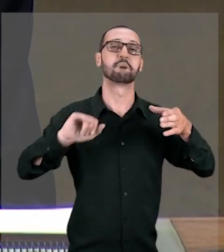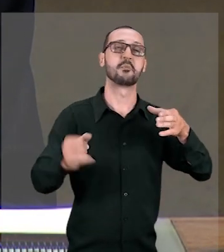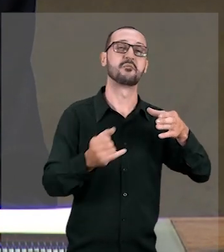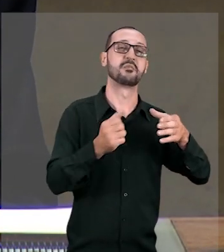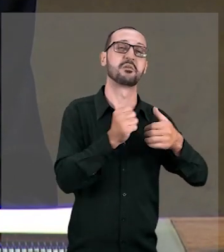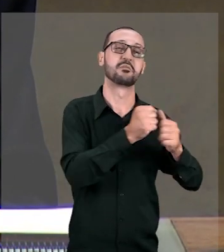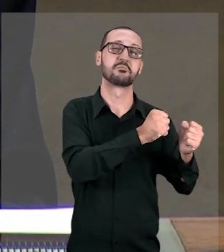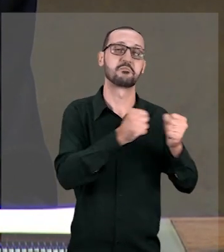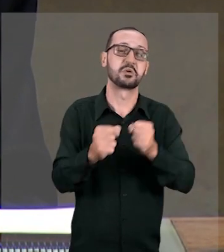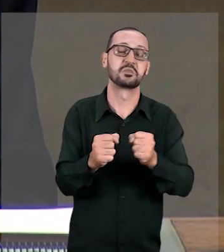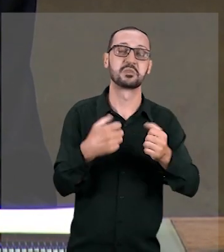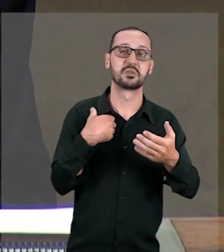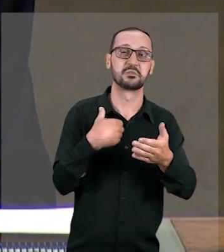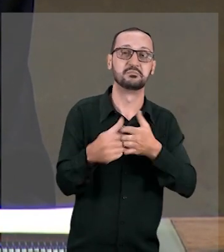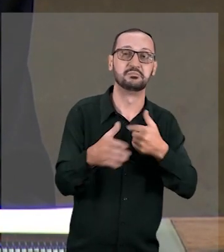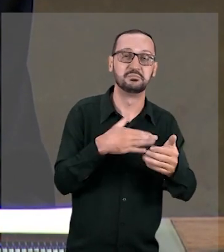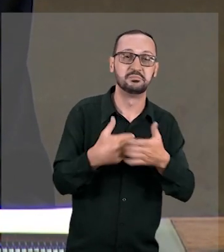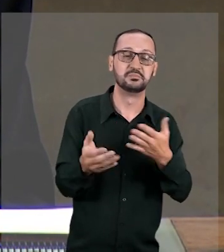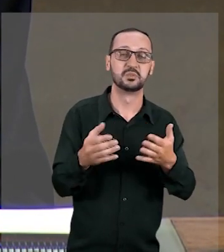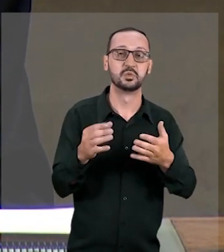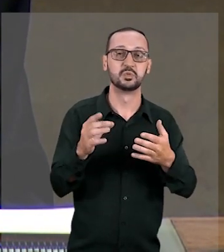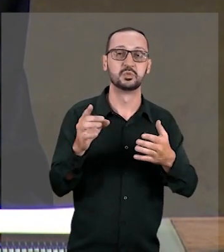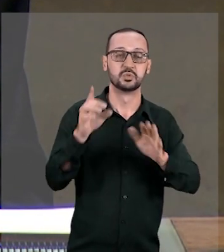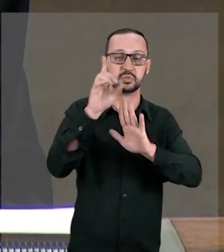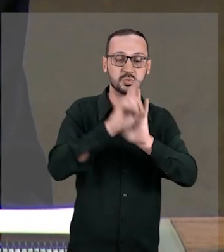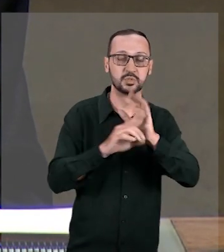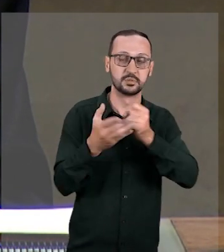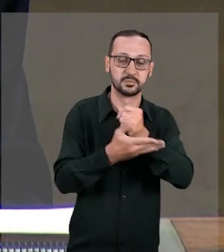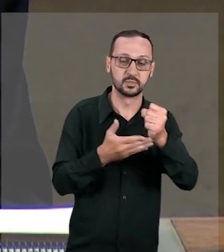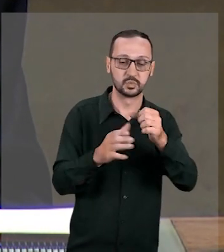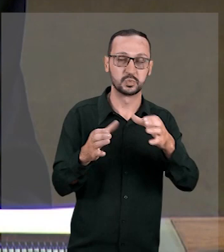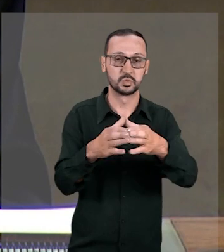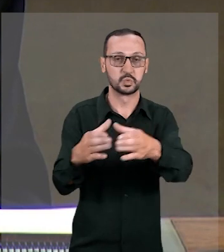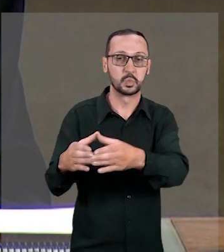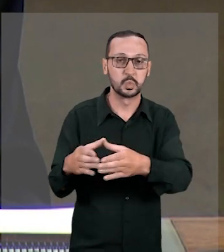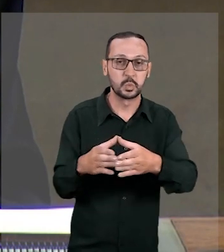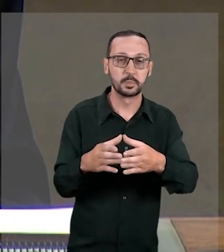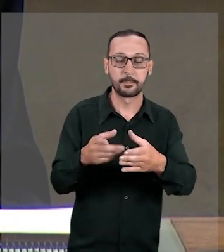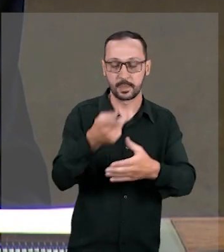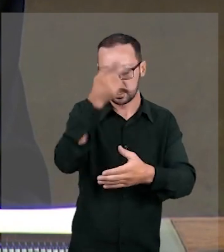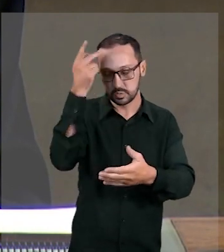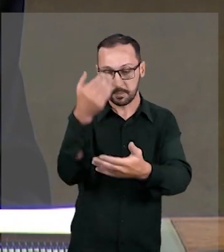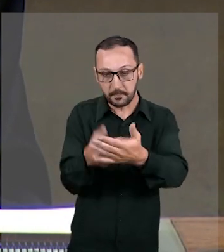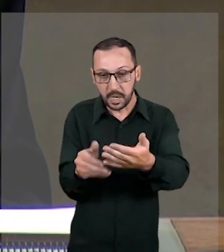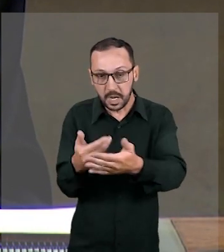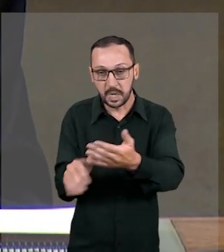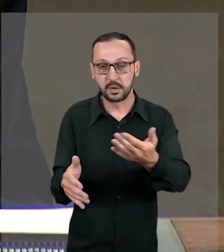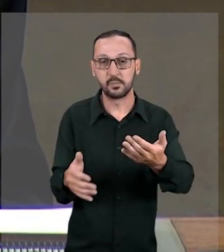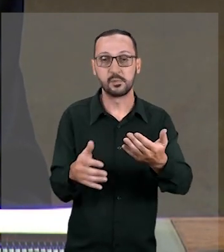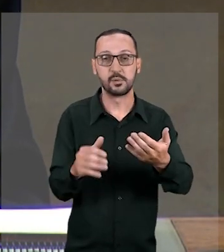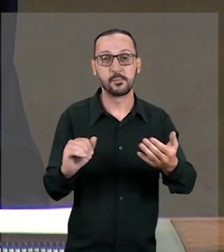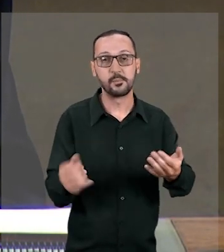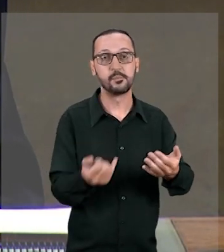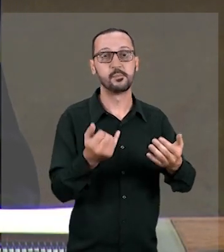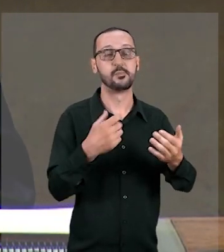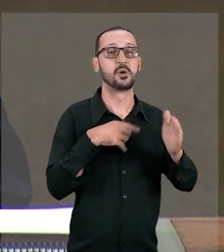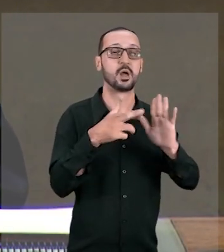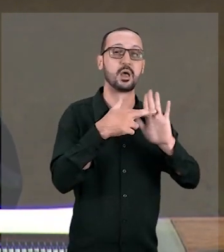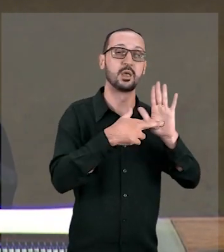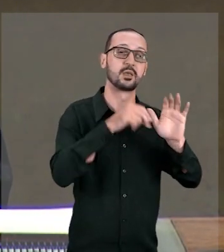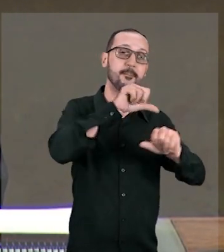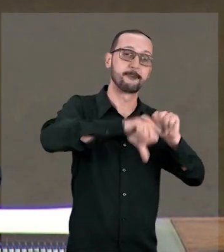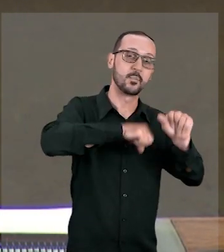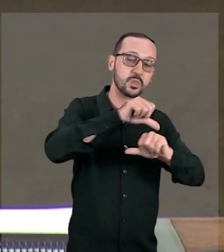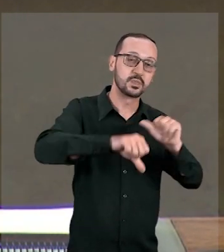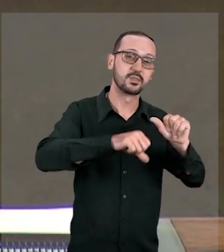seja violando os direitos fundamentais ou das minorias ou dos que perderam, seja mudando as regras do